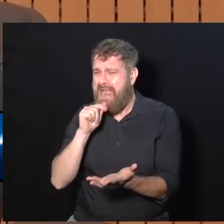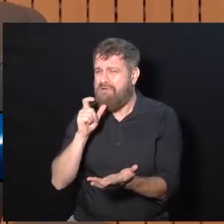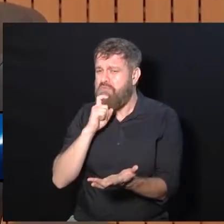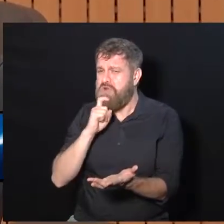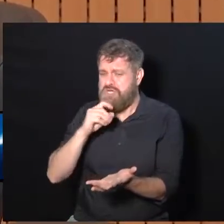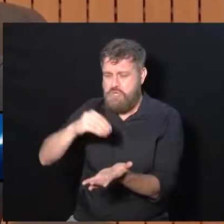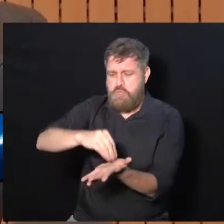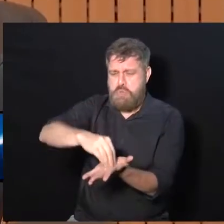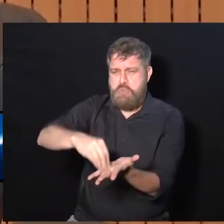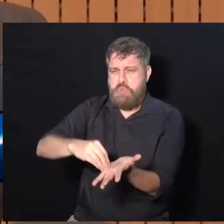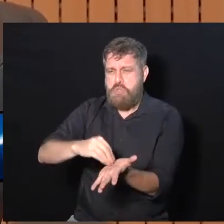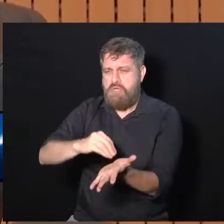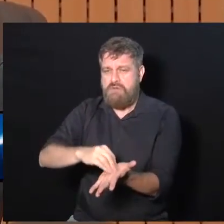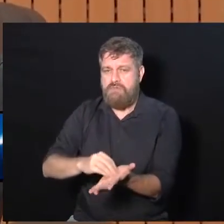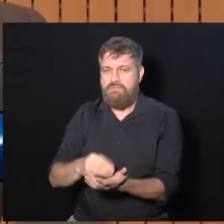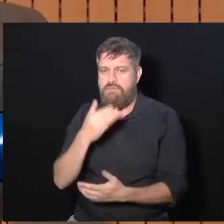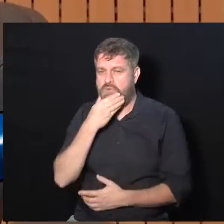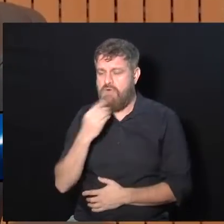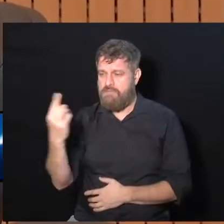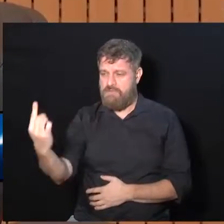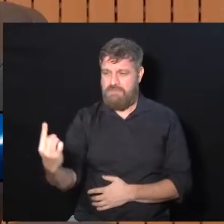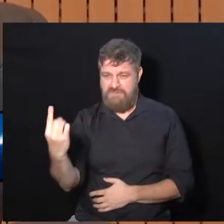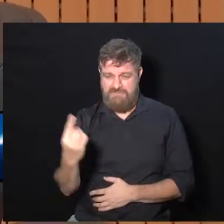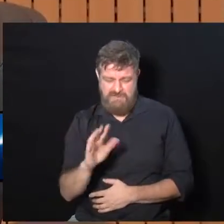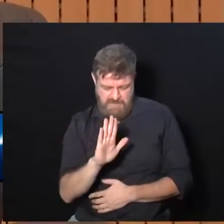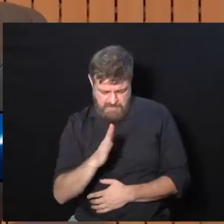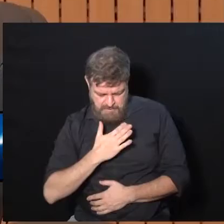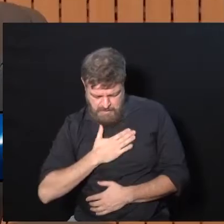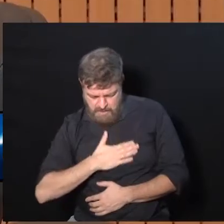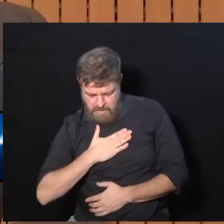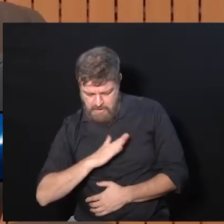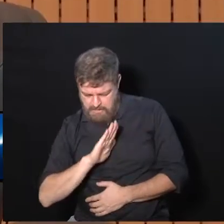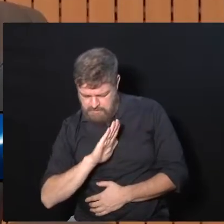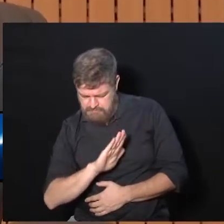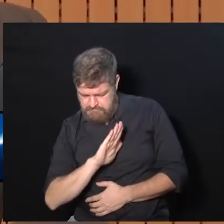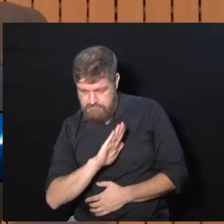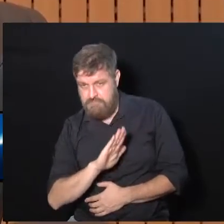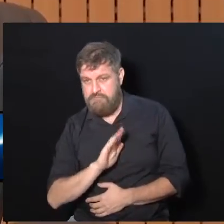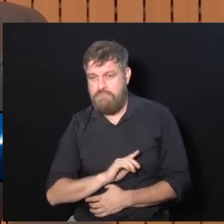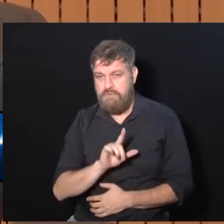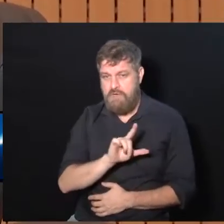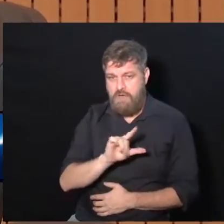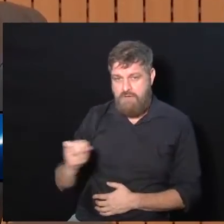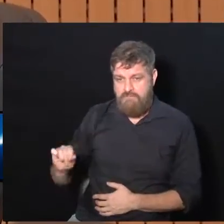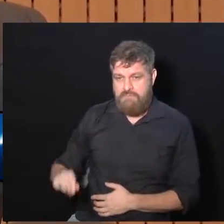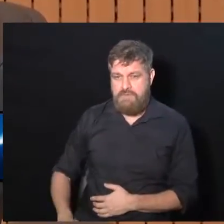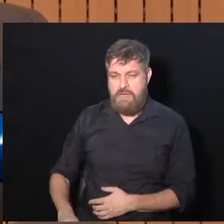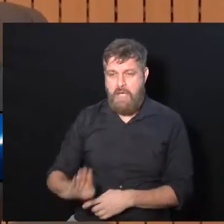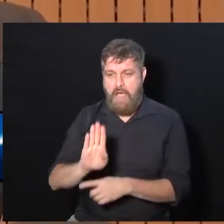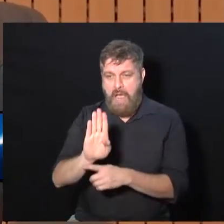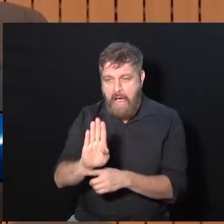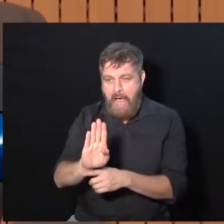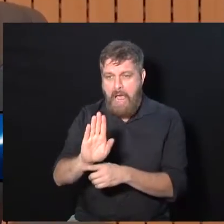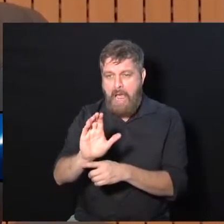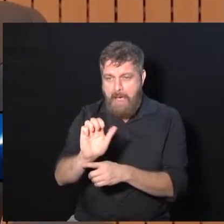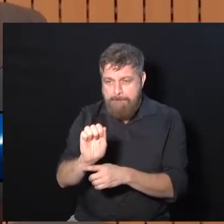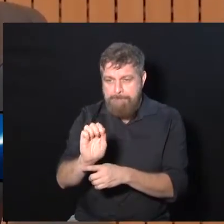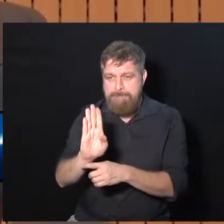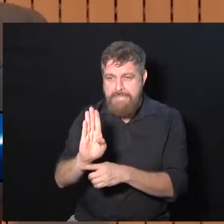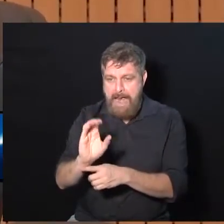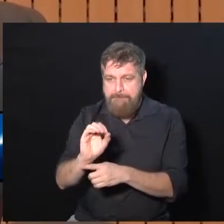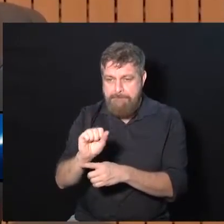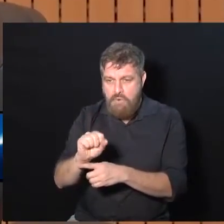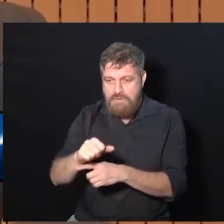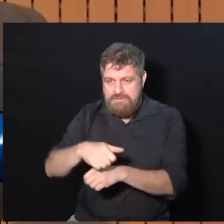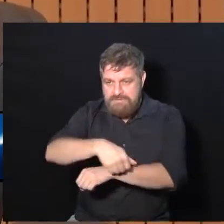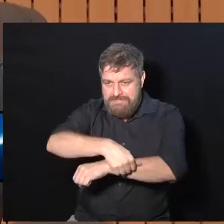lá um caboclo e falou, não, eu resolvo isso aí para você. Aí ele foi lá e pegou uma babosa, que é a aloe vera, descascou ela todinha,